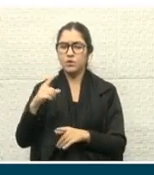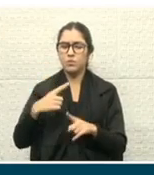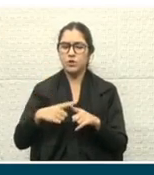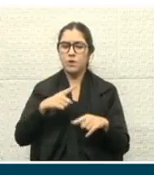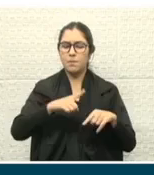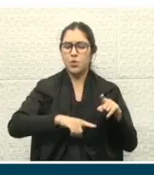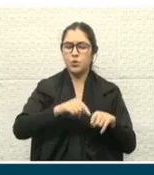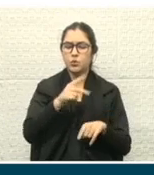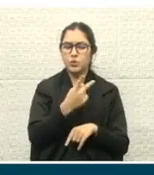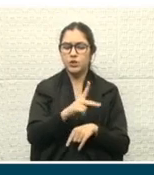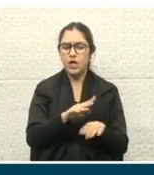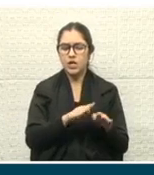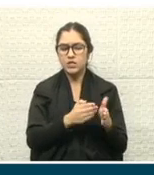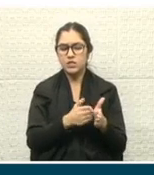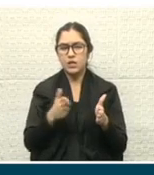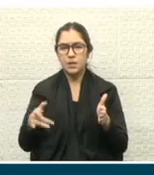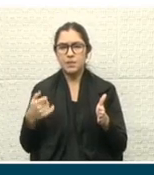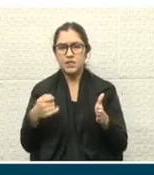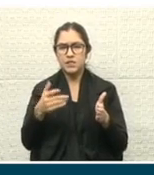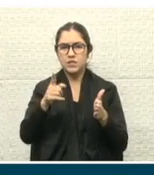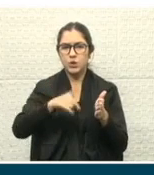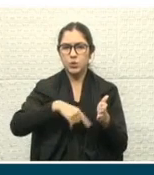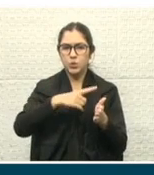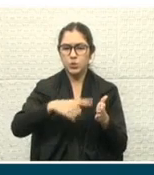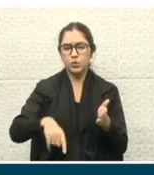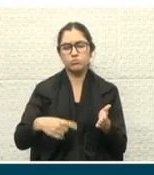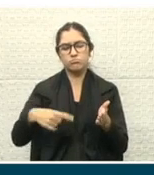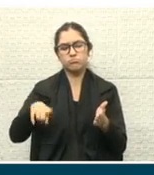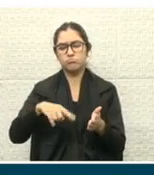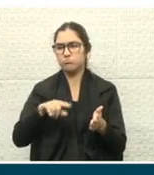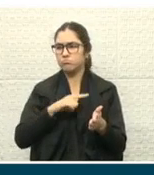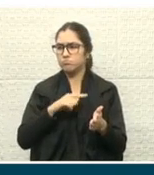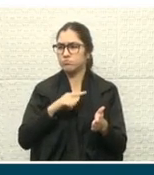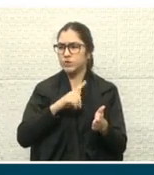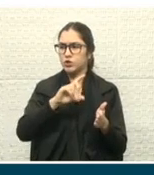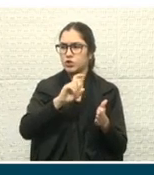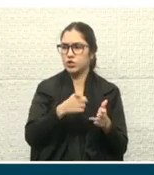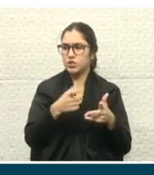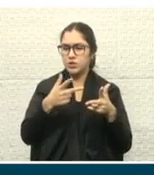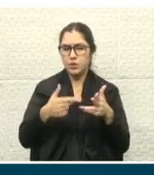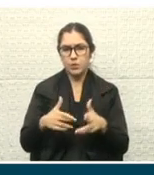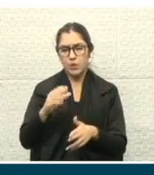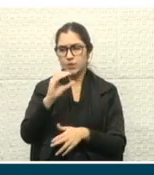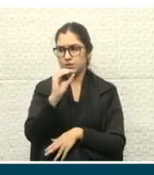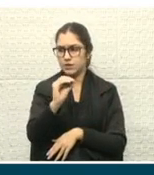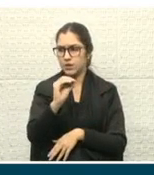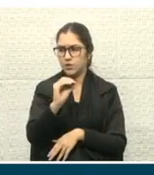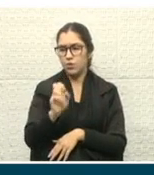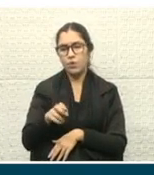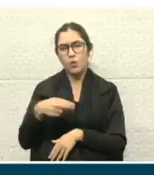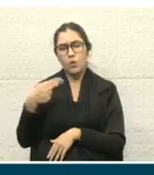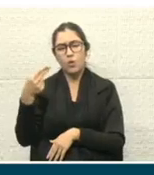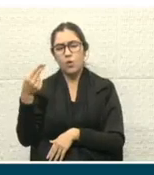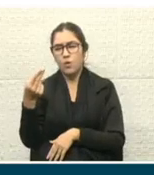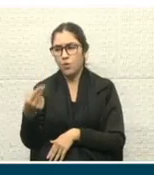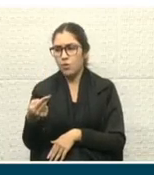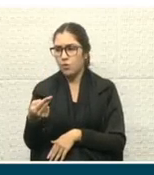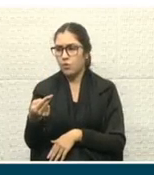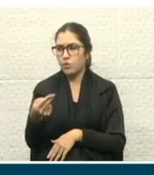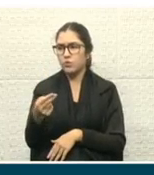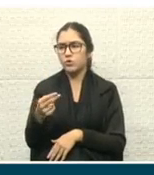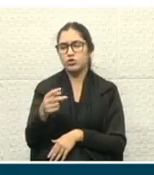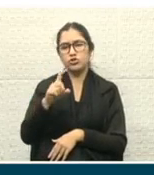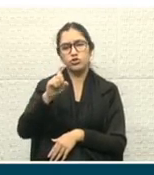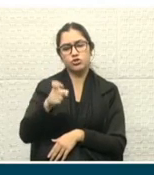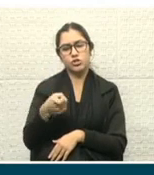produto entre eles precisa ser nulo. Então, nós temos x igual a zero, ou